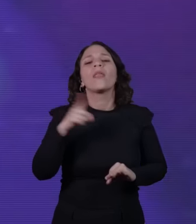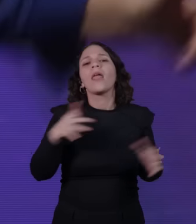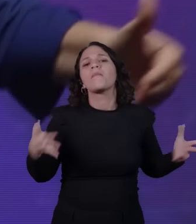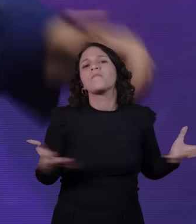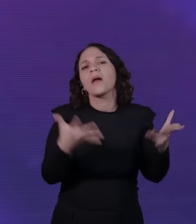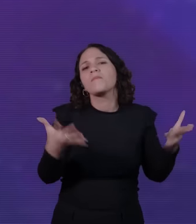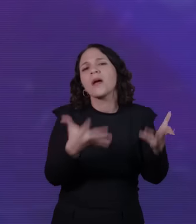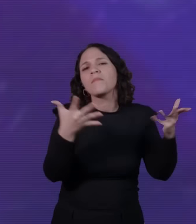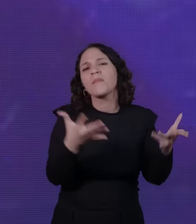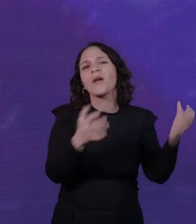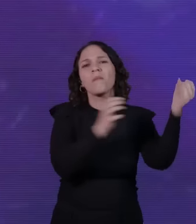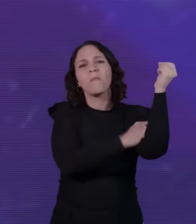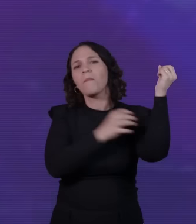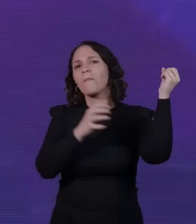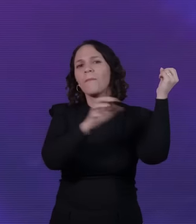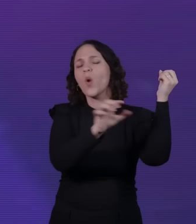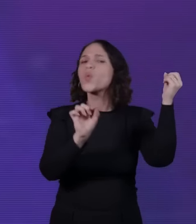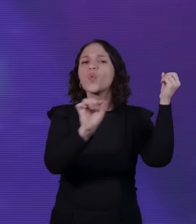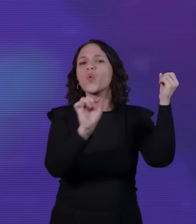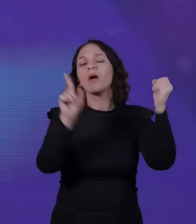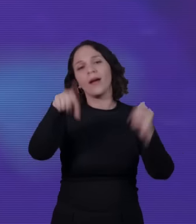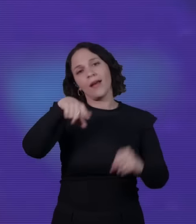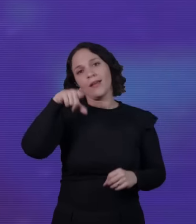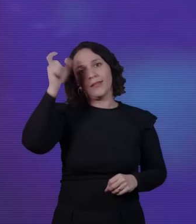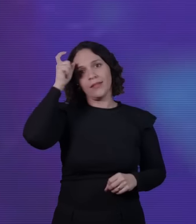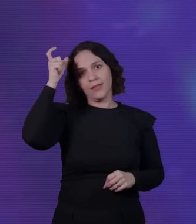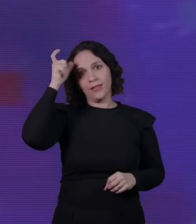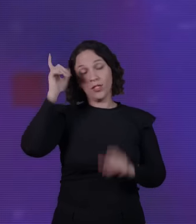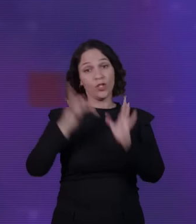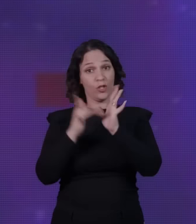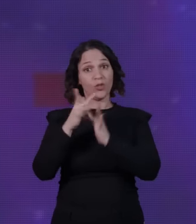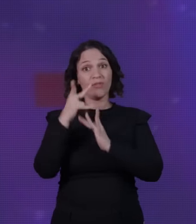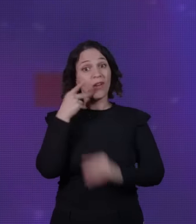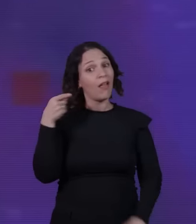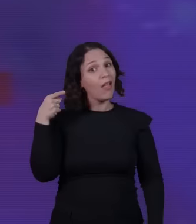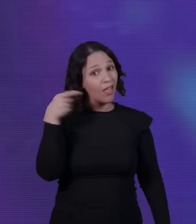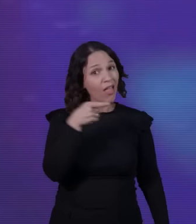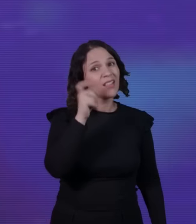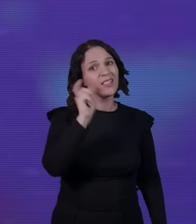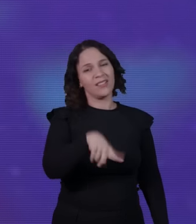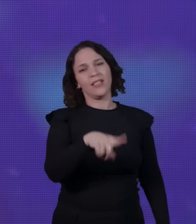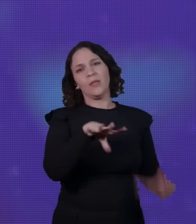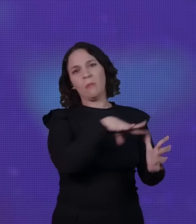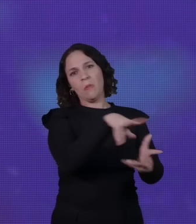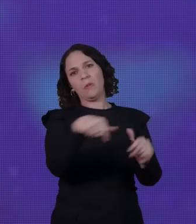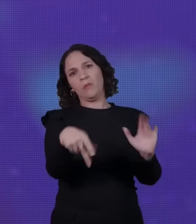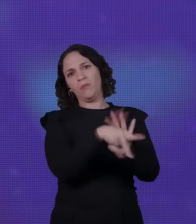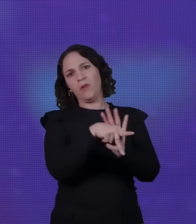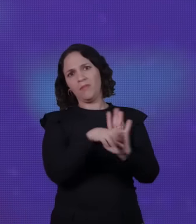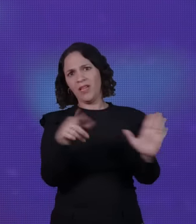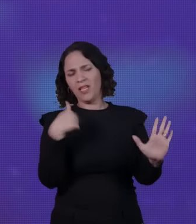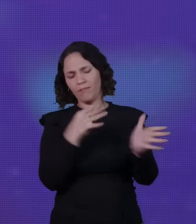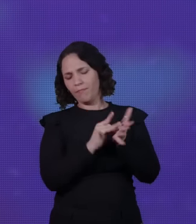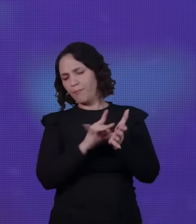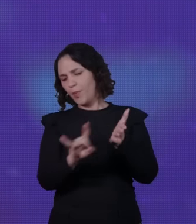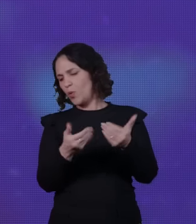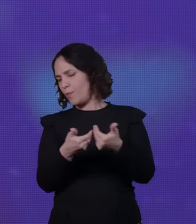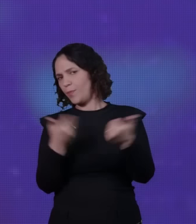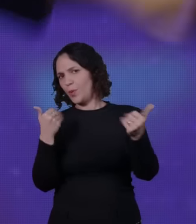alimentado e empoderado por Satanás. Jesus disse certa vez: eis aí o príncipe deste mundo, e eu não tenho nada com ele.